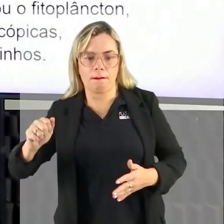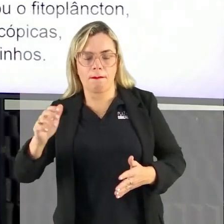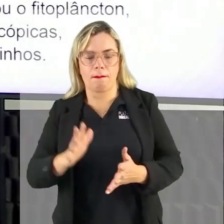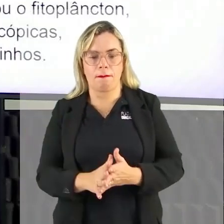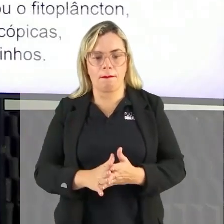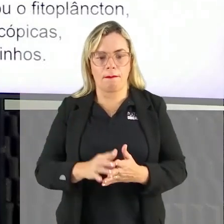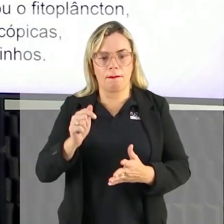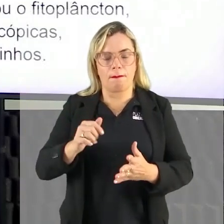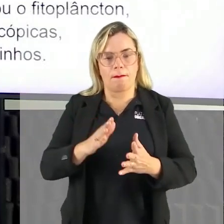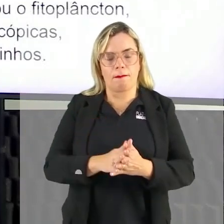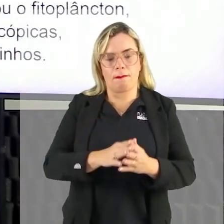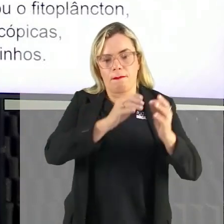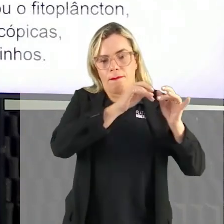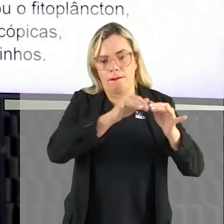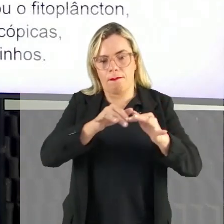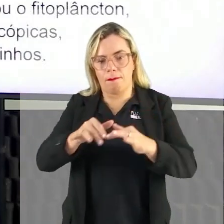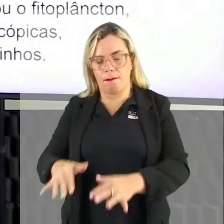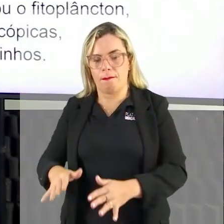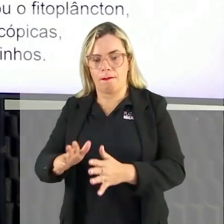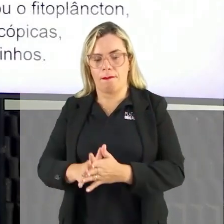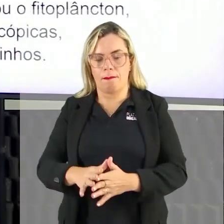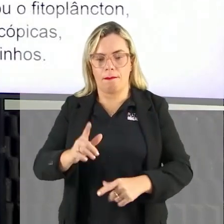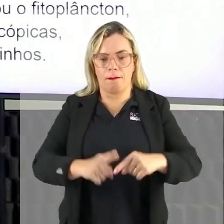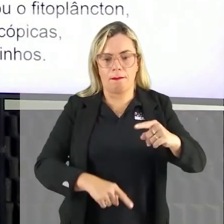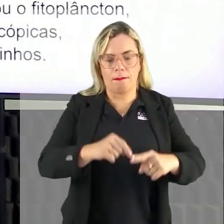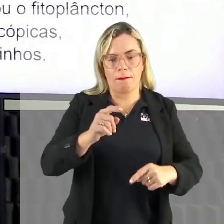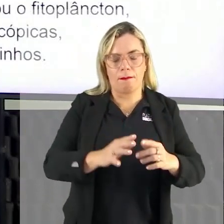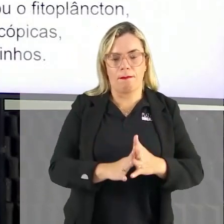no ano de 2015, né, ali,